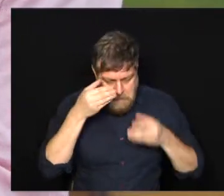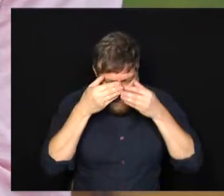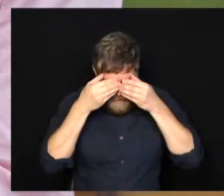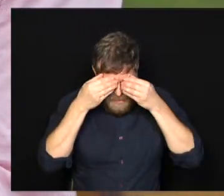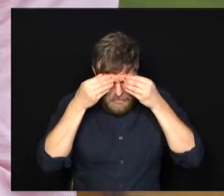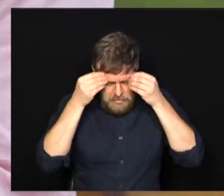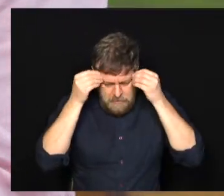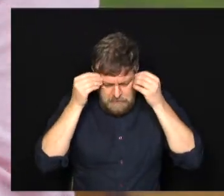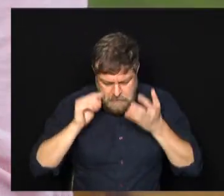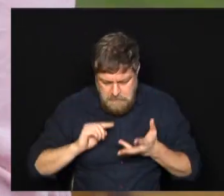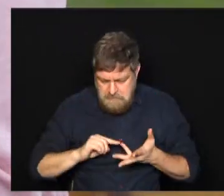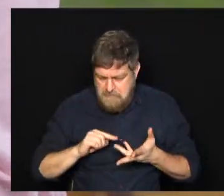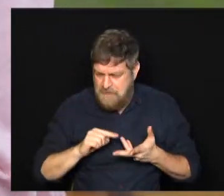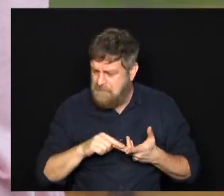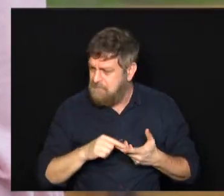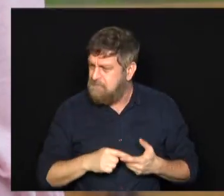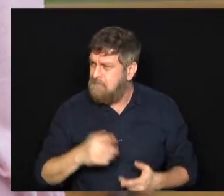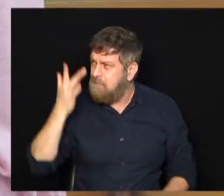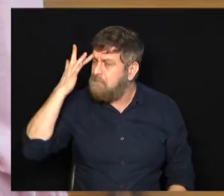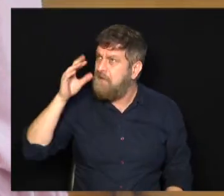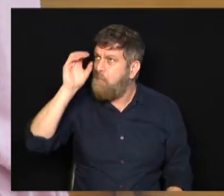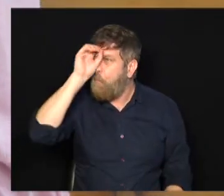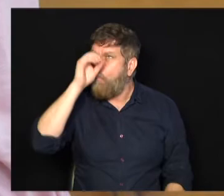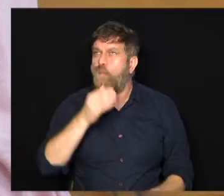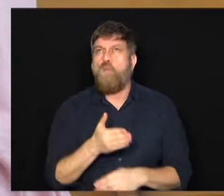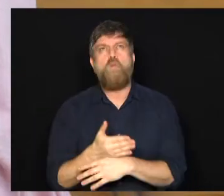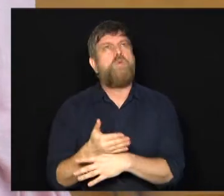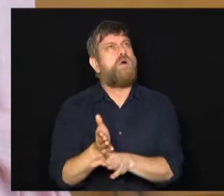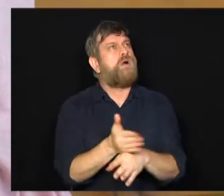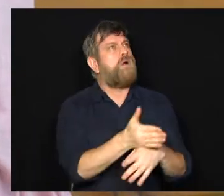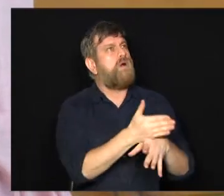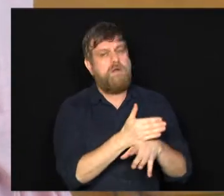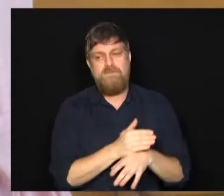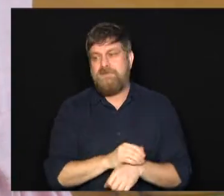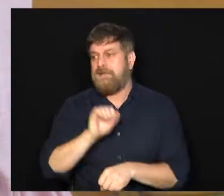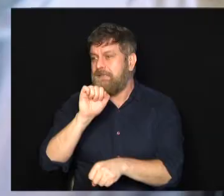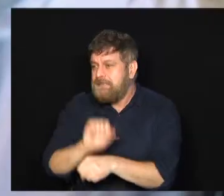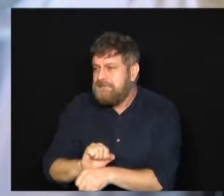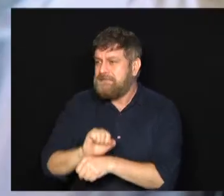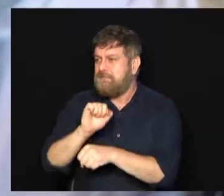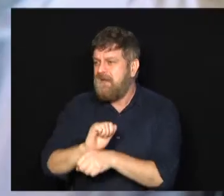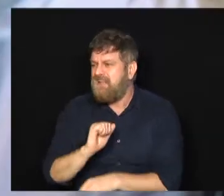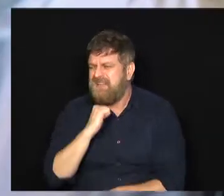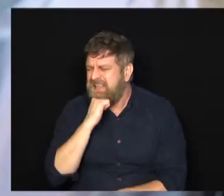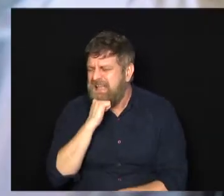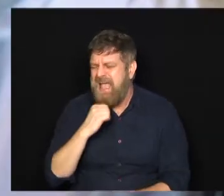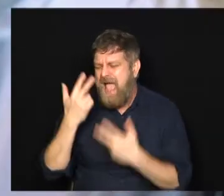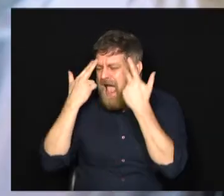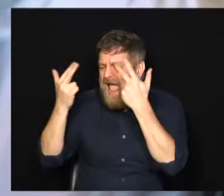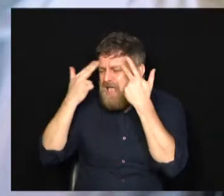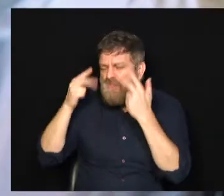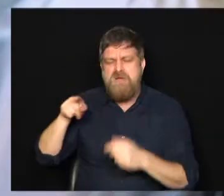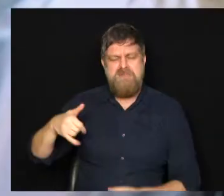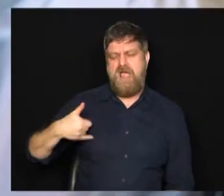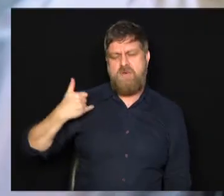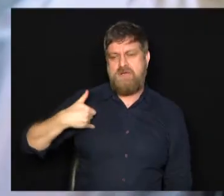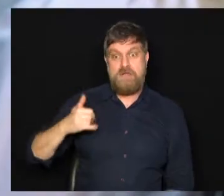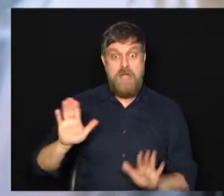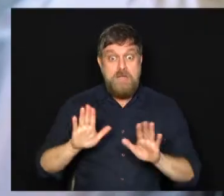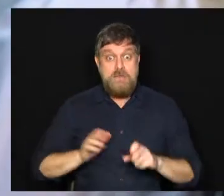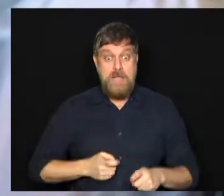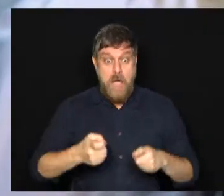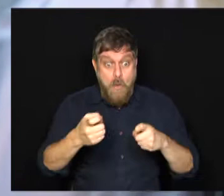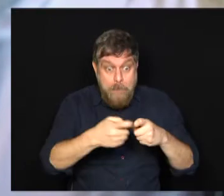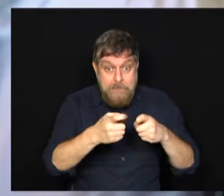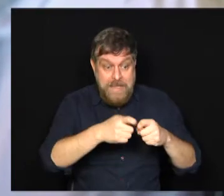alguma queixa de dificuldade de orientação, não espere isso piorar. Não vá pensando que isso é da idade. Procure um médico para ser